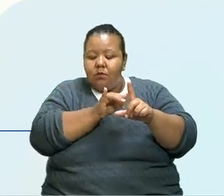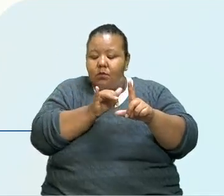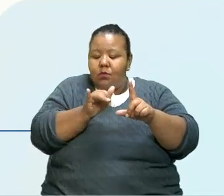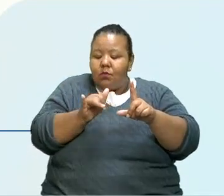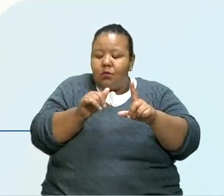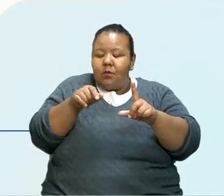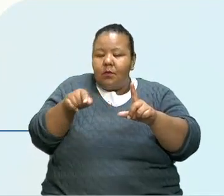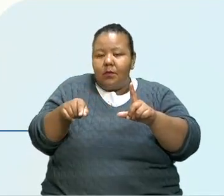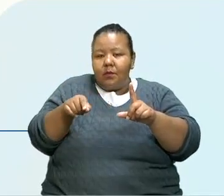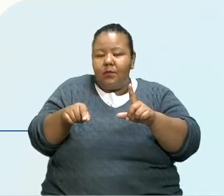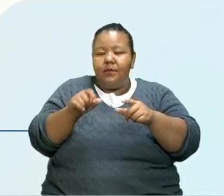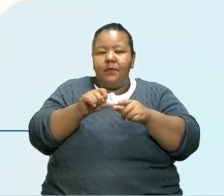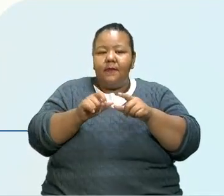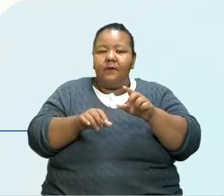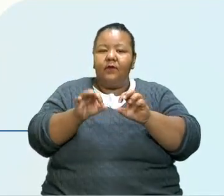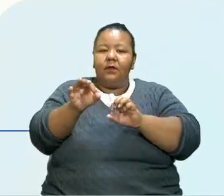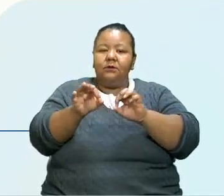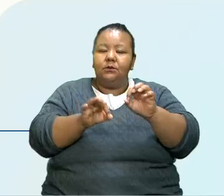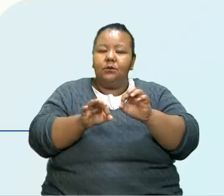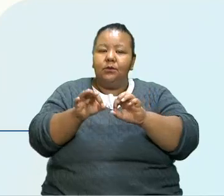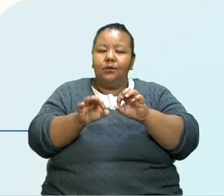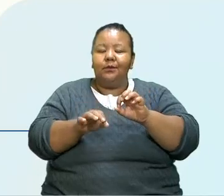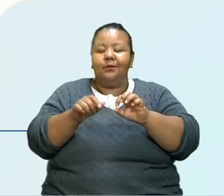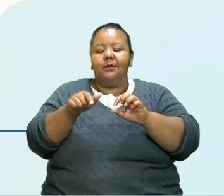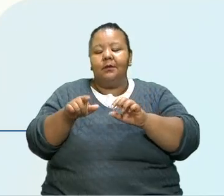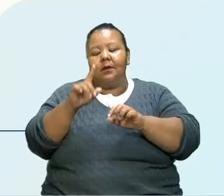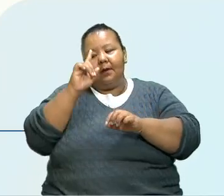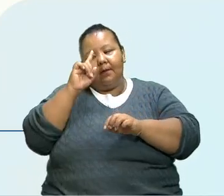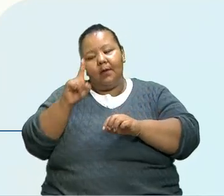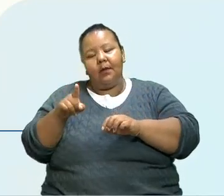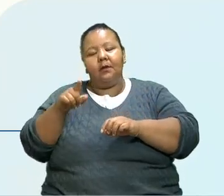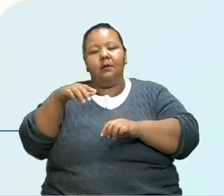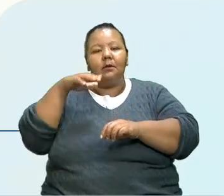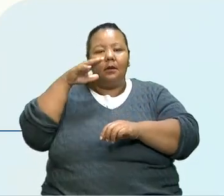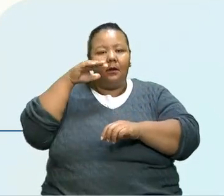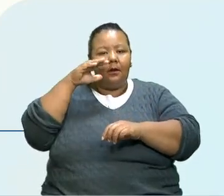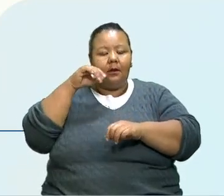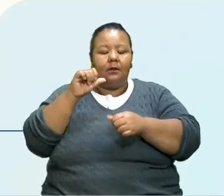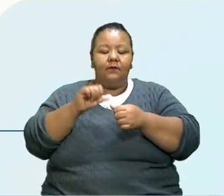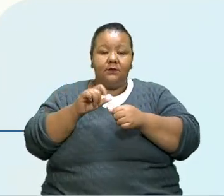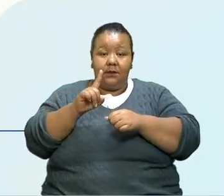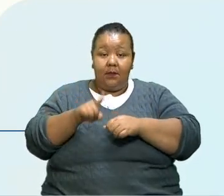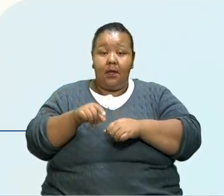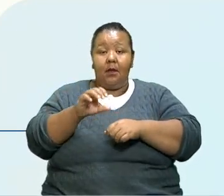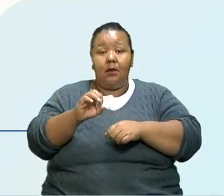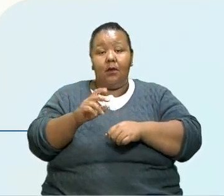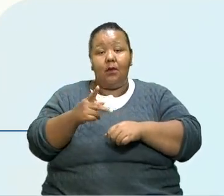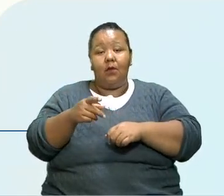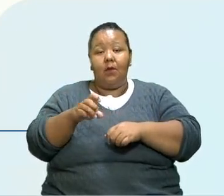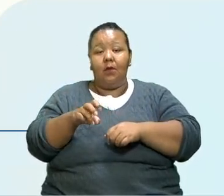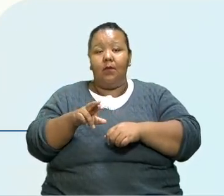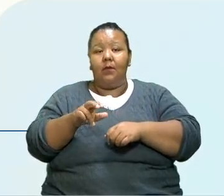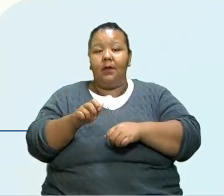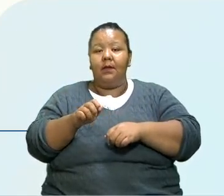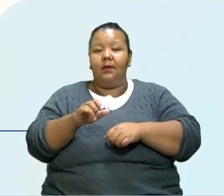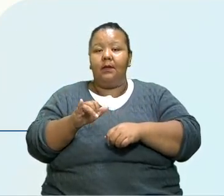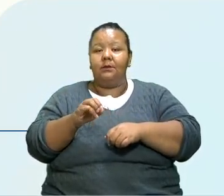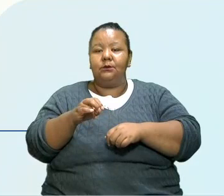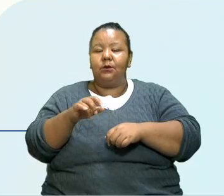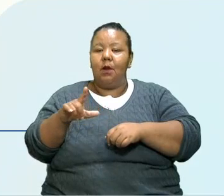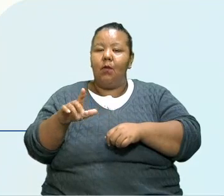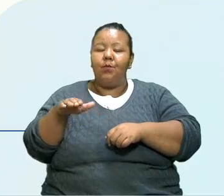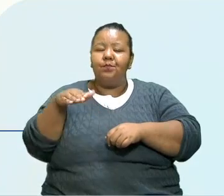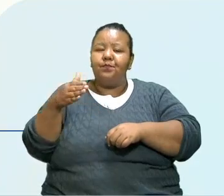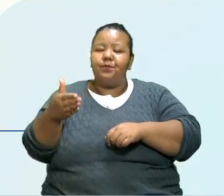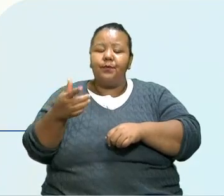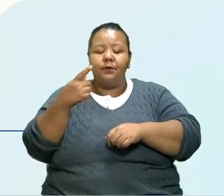em metas, em planos de ações para passar para o operacional. Então, onde foi pegado, onde foi visto e analisado